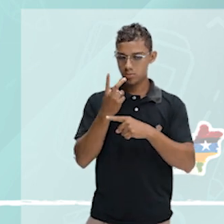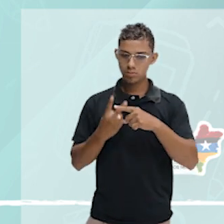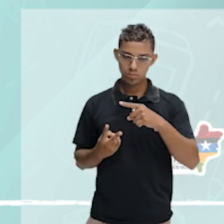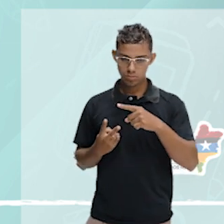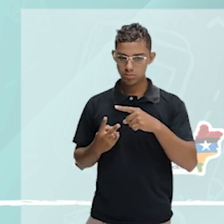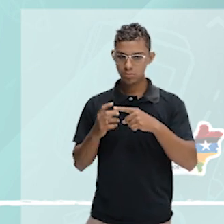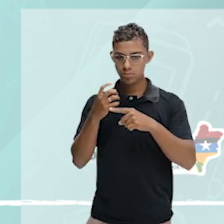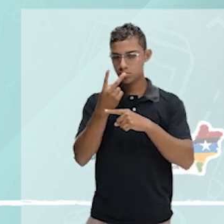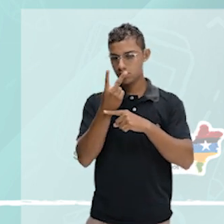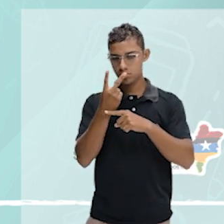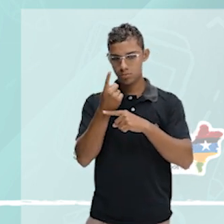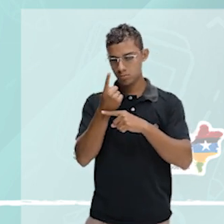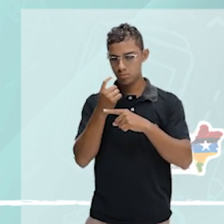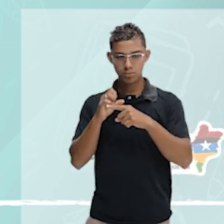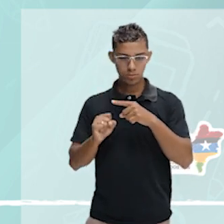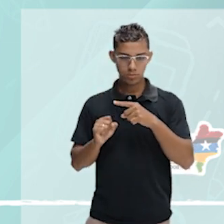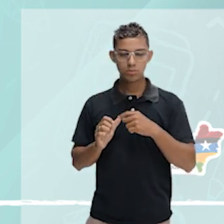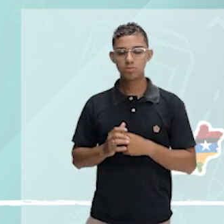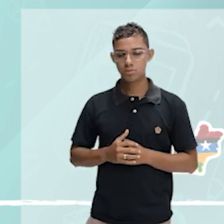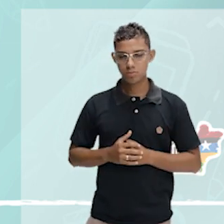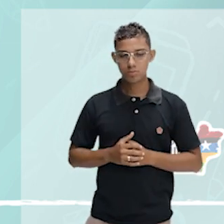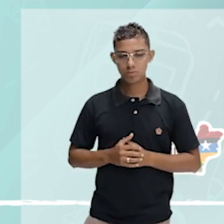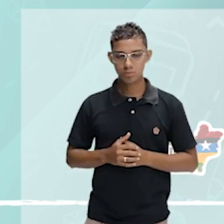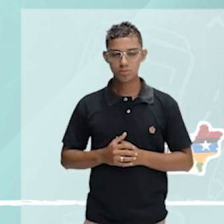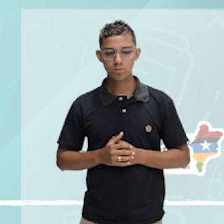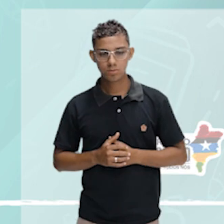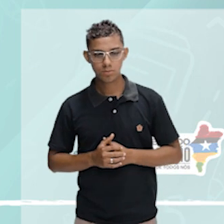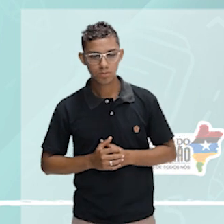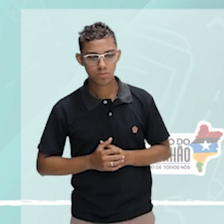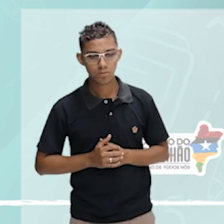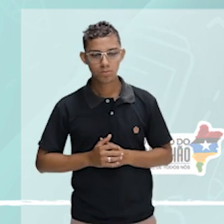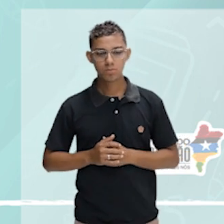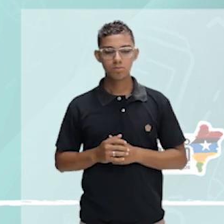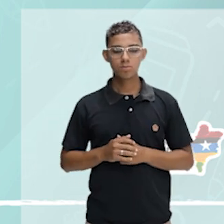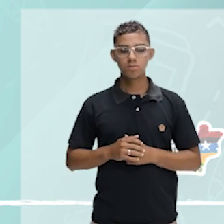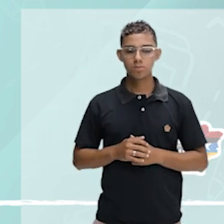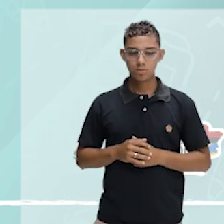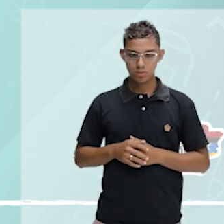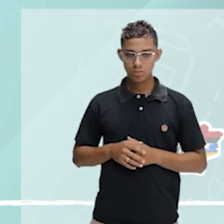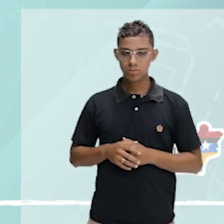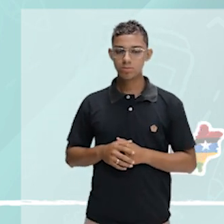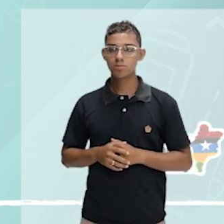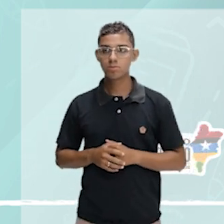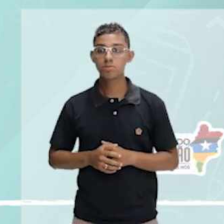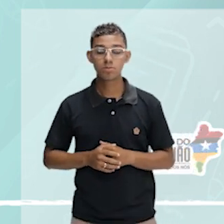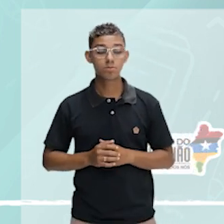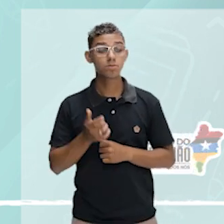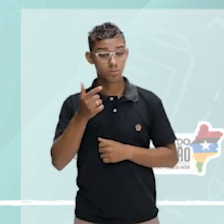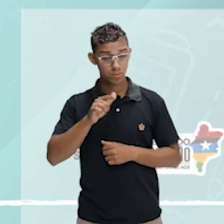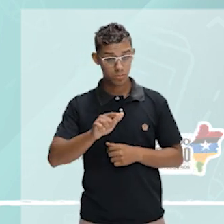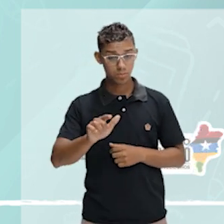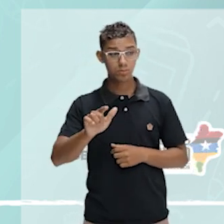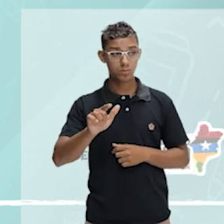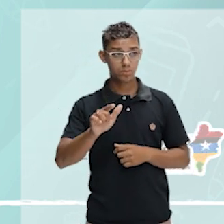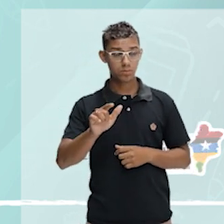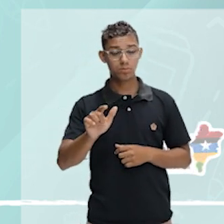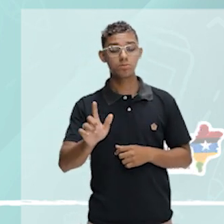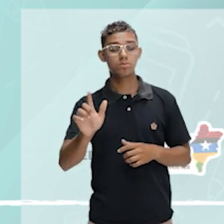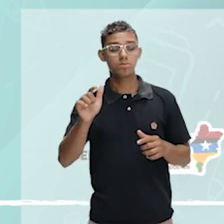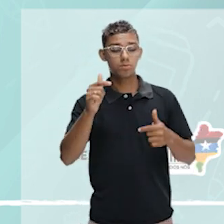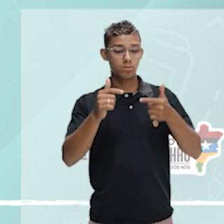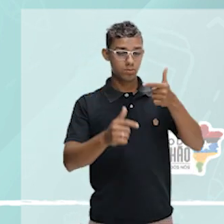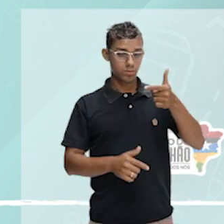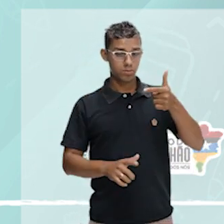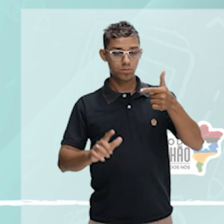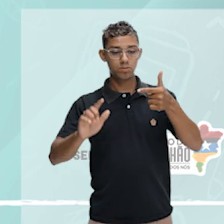belezinha próximo 2 elevado a menos 2 de novo sinal negativo no expoente isso tá